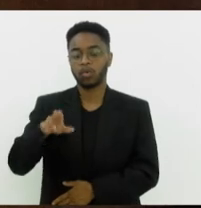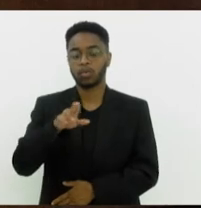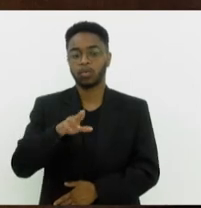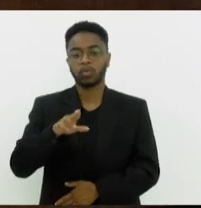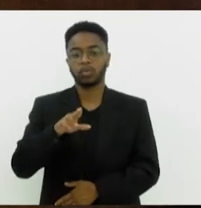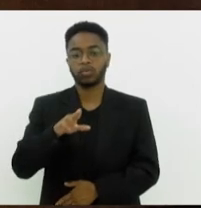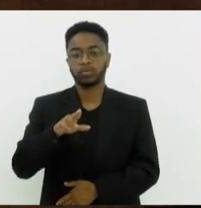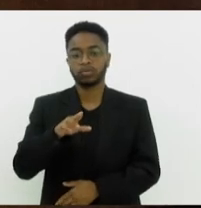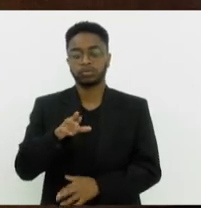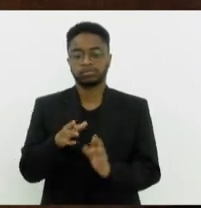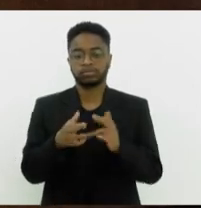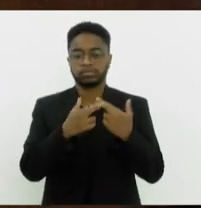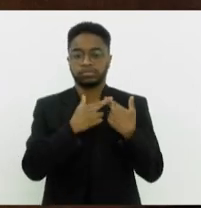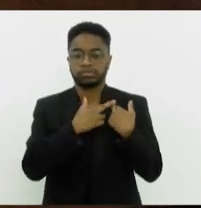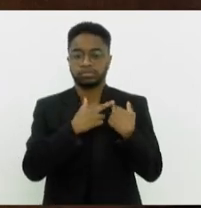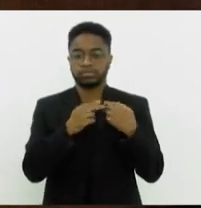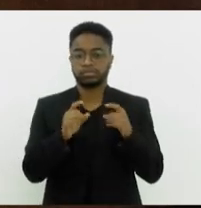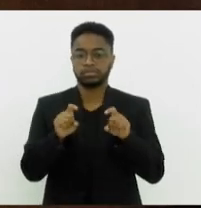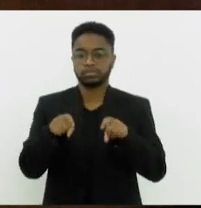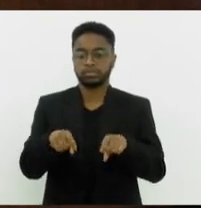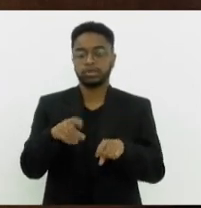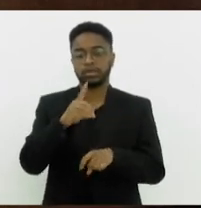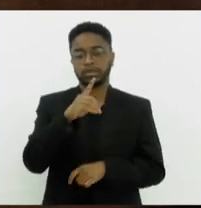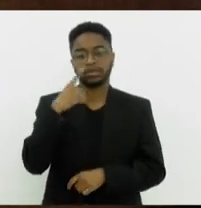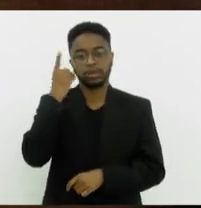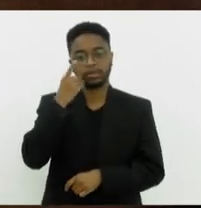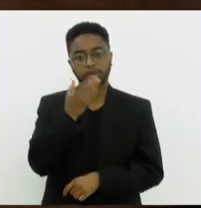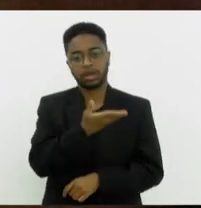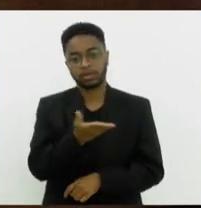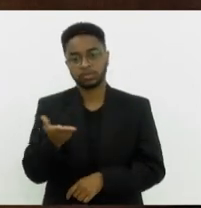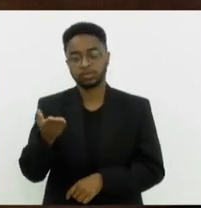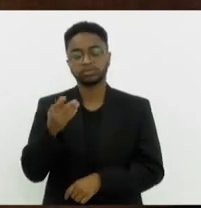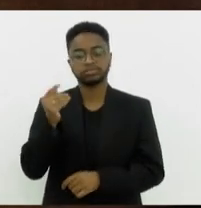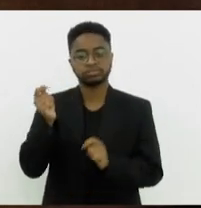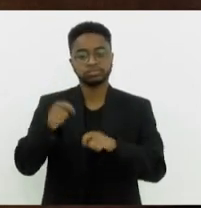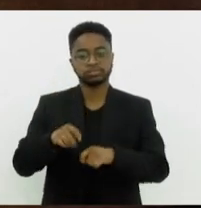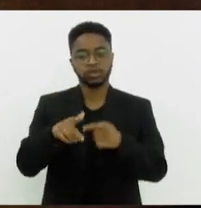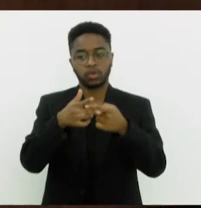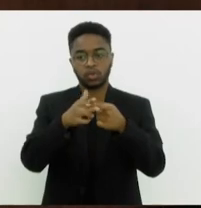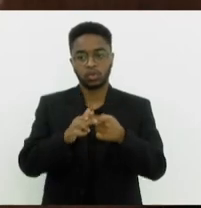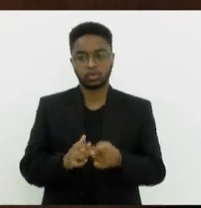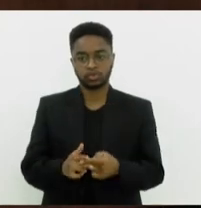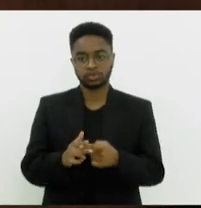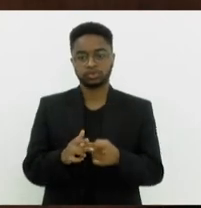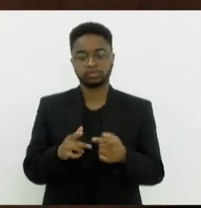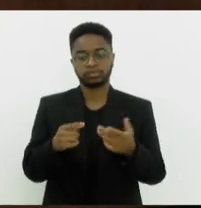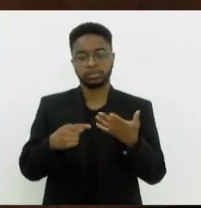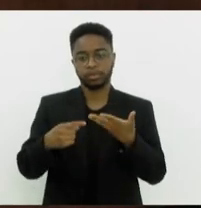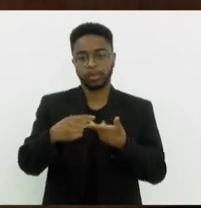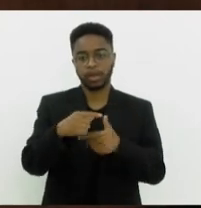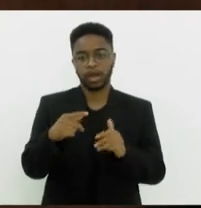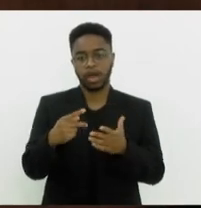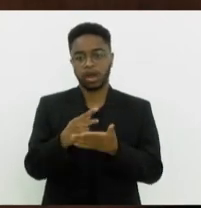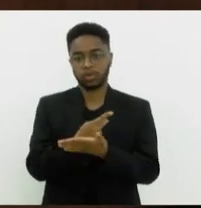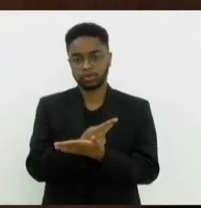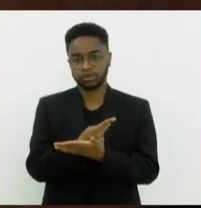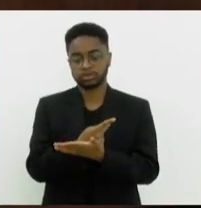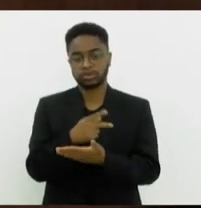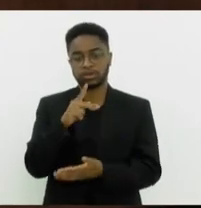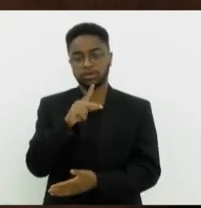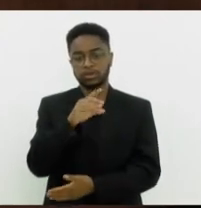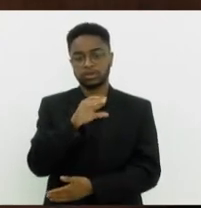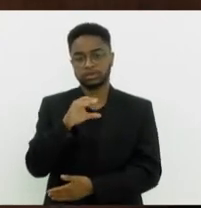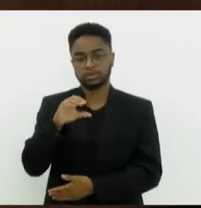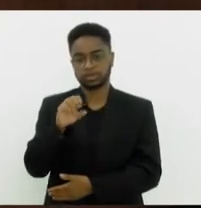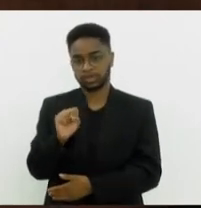deputados aqui desta Casa para cobrar que seja reparado tudo que aconteceu com relação ao